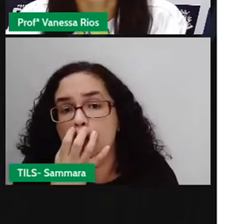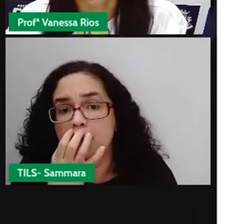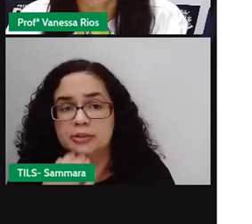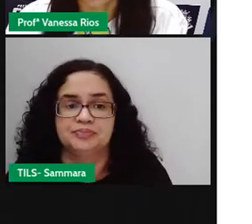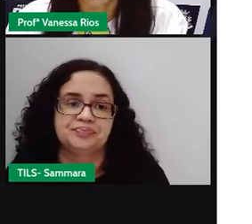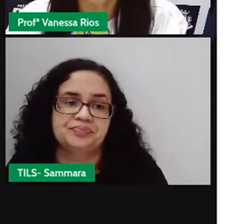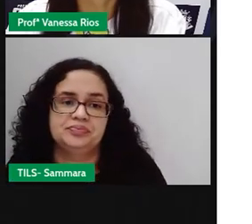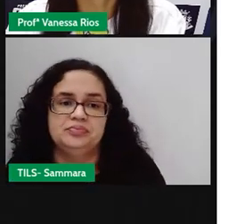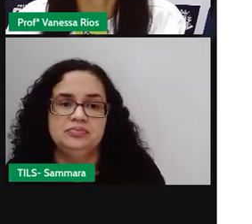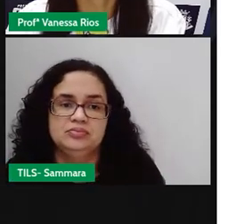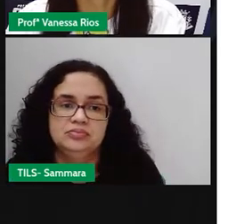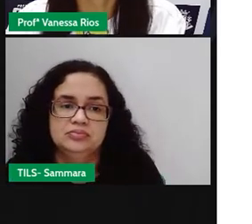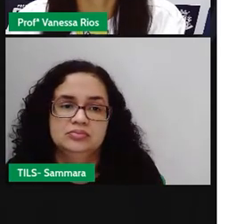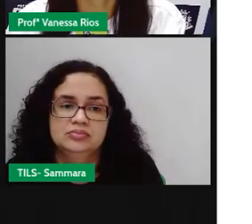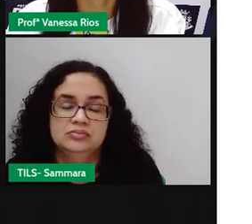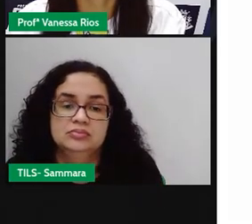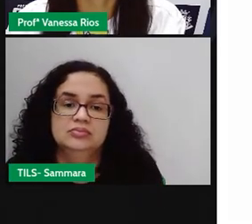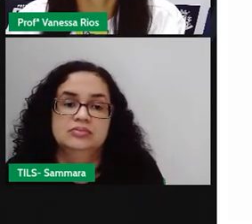do cachorro.